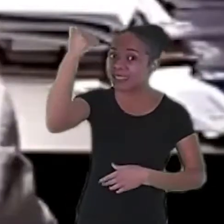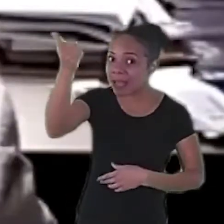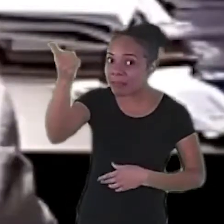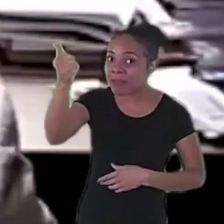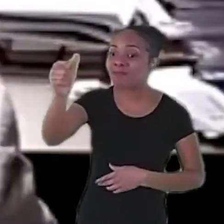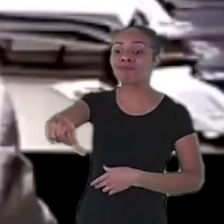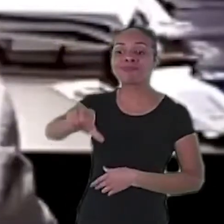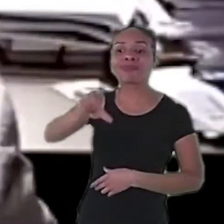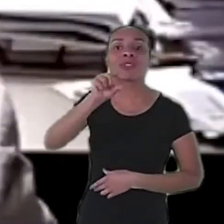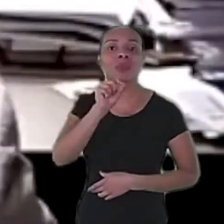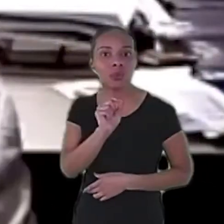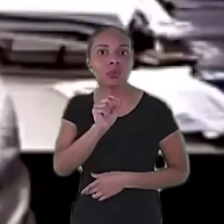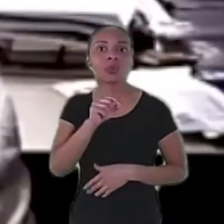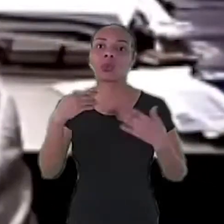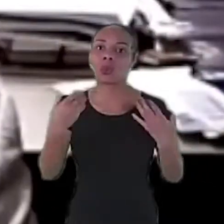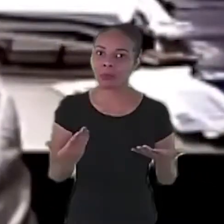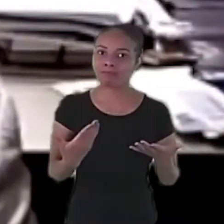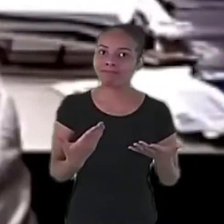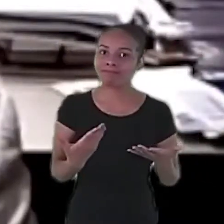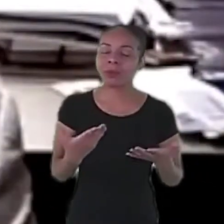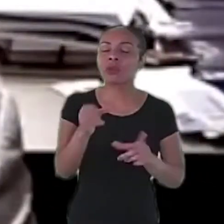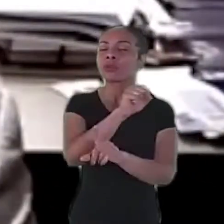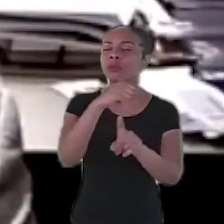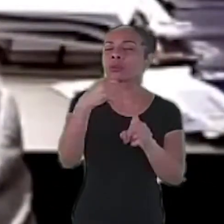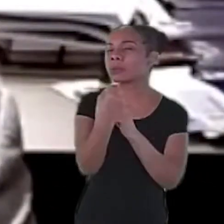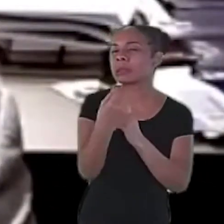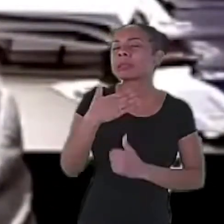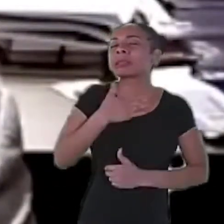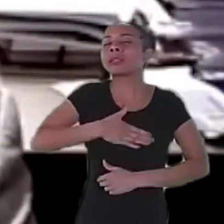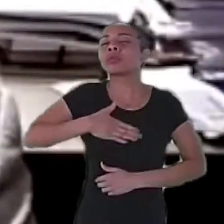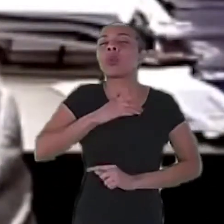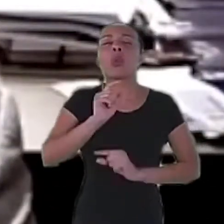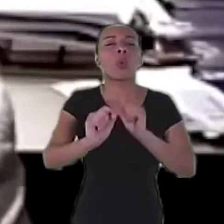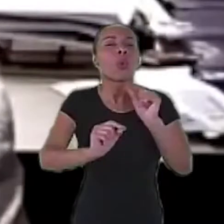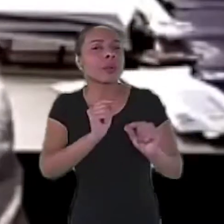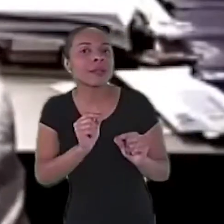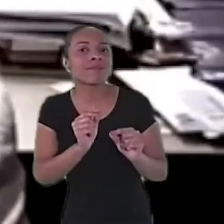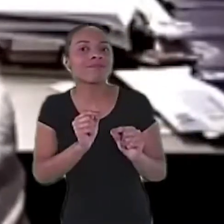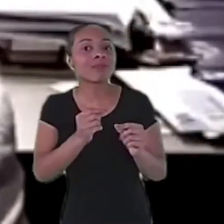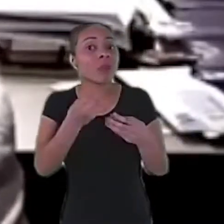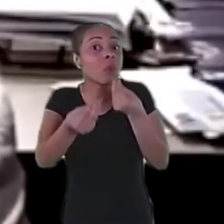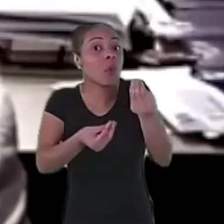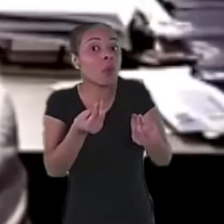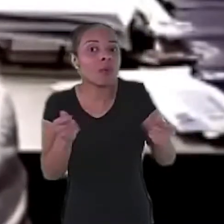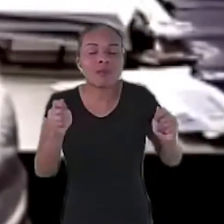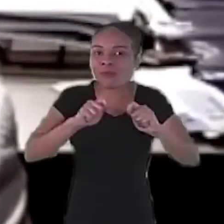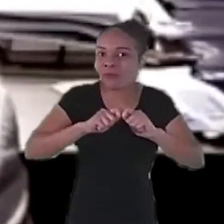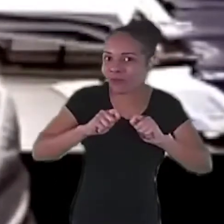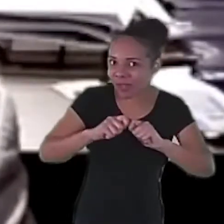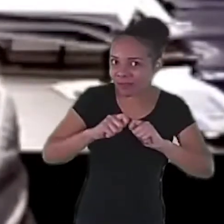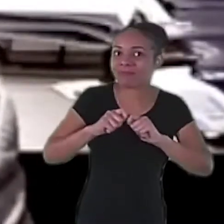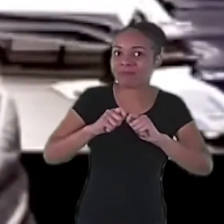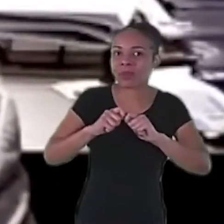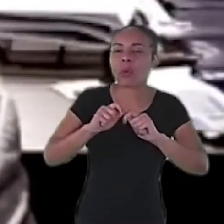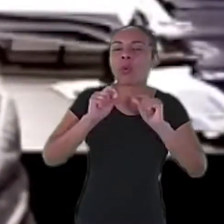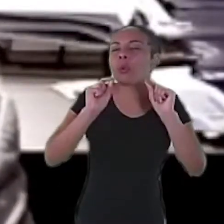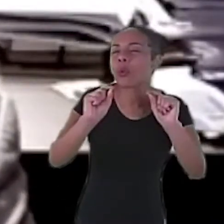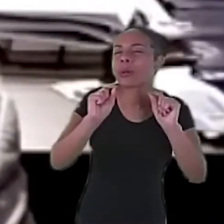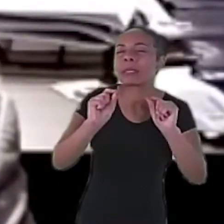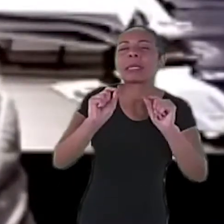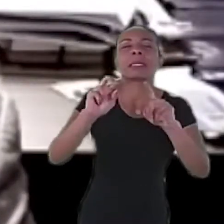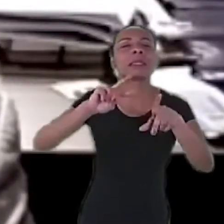que deseja a sociedade, como fazê-lo. O que é o socialismo de mercado, que é